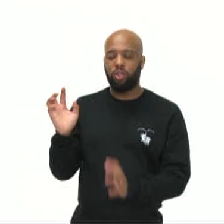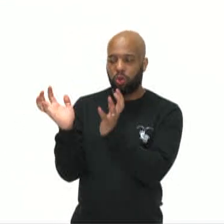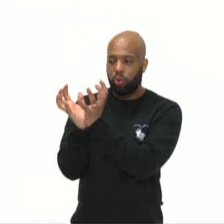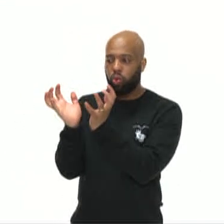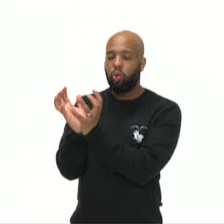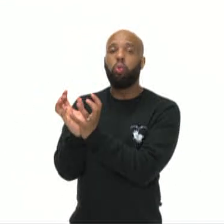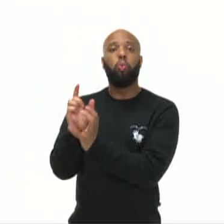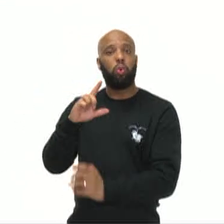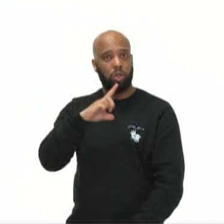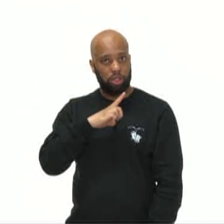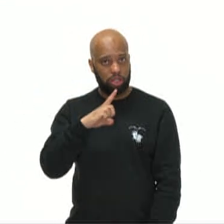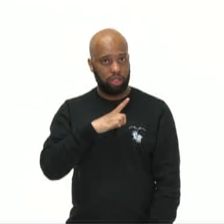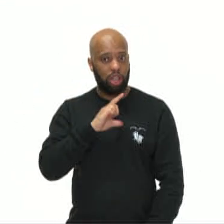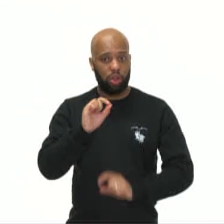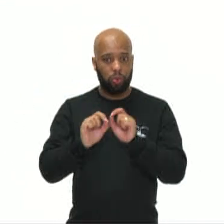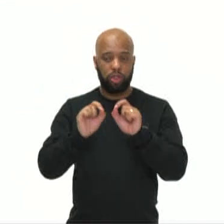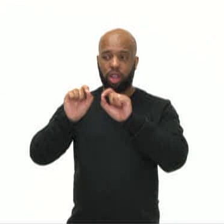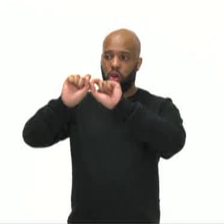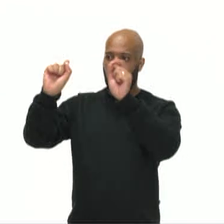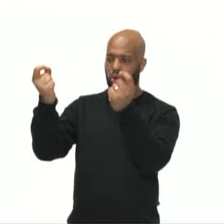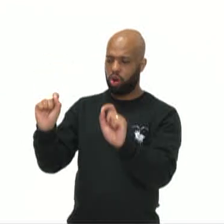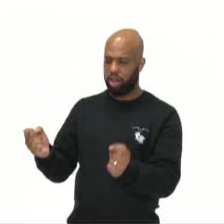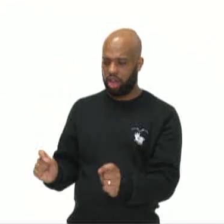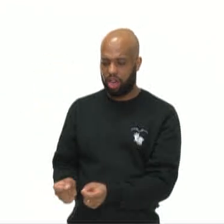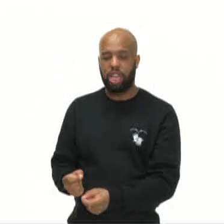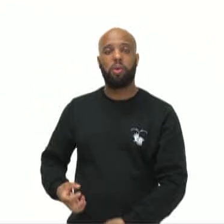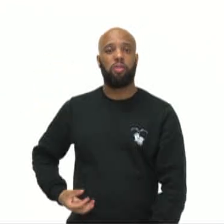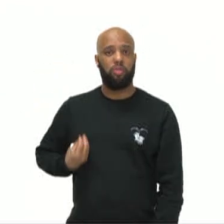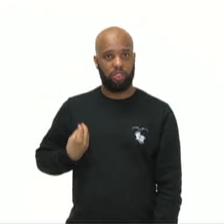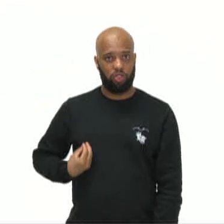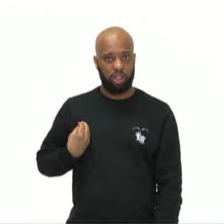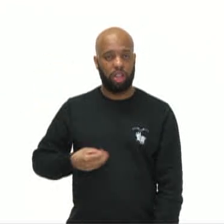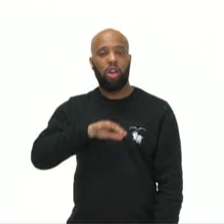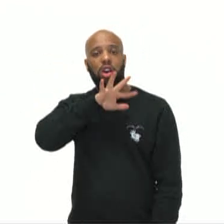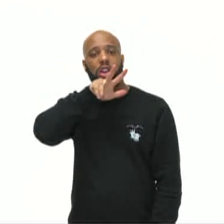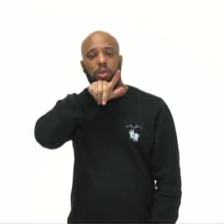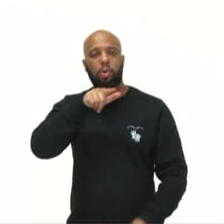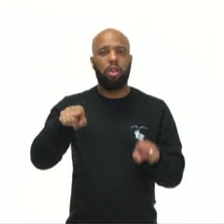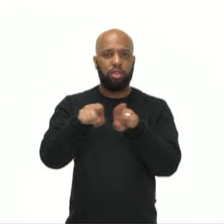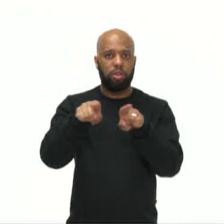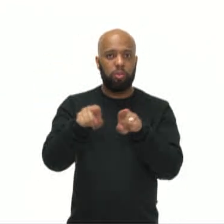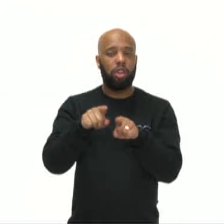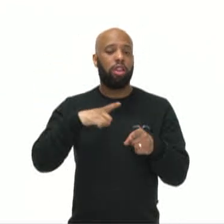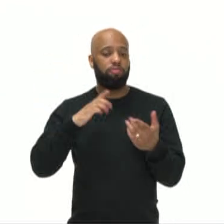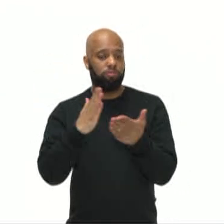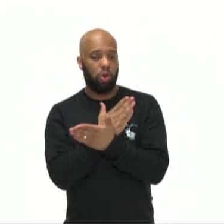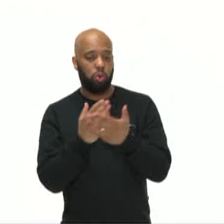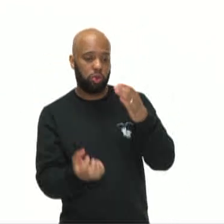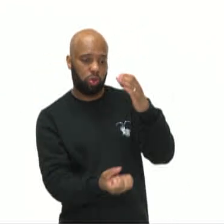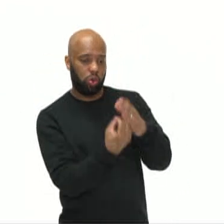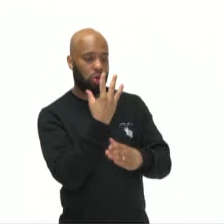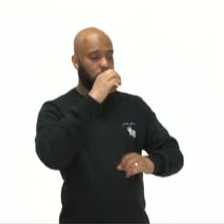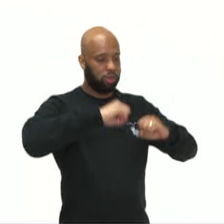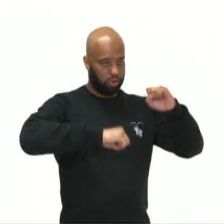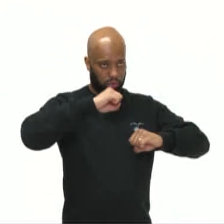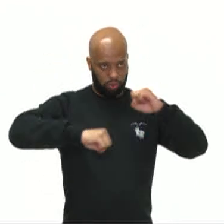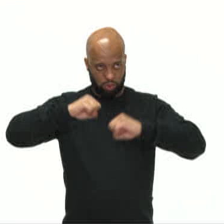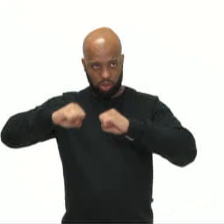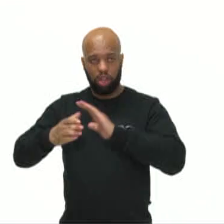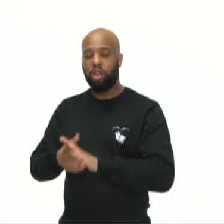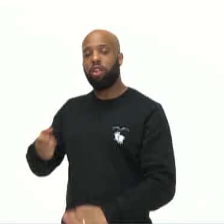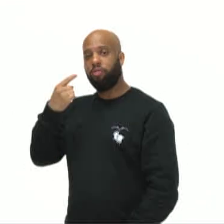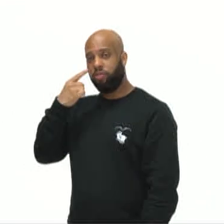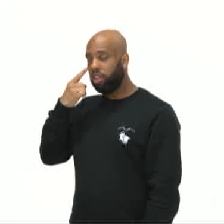estão presentes em organismos vegetais, animais, bem como em compostos artificiais e sintéticos. Essas imagens